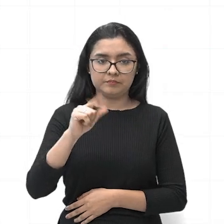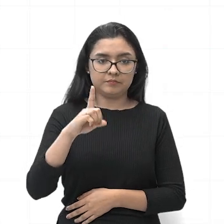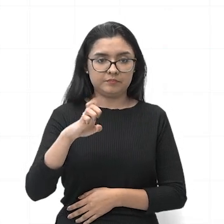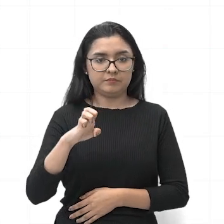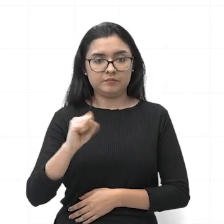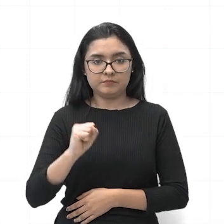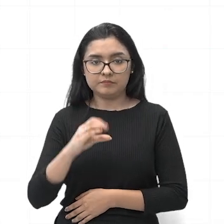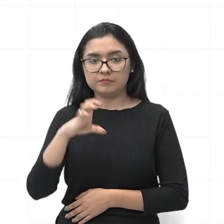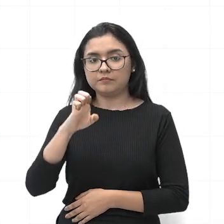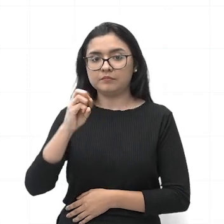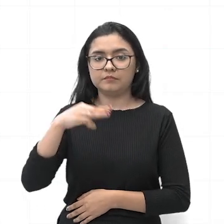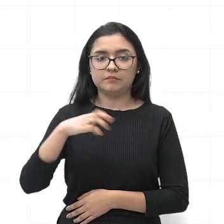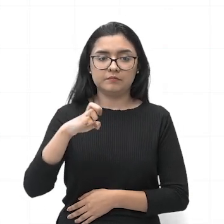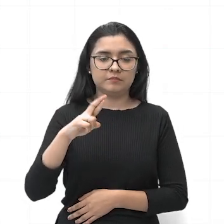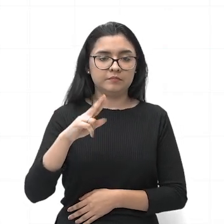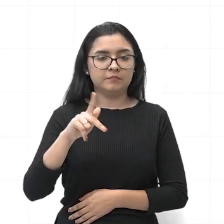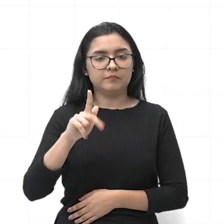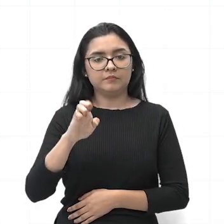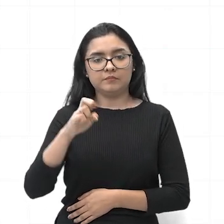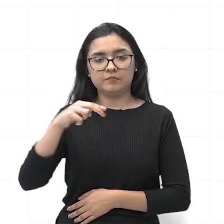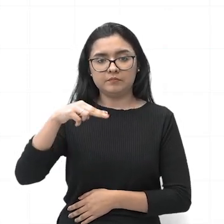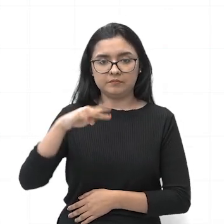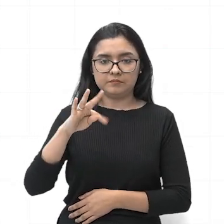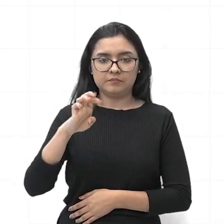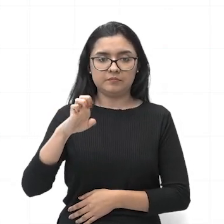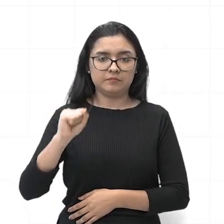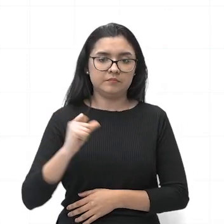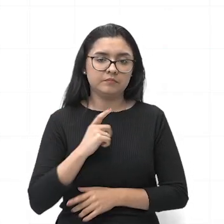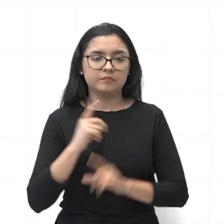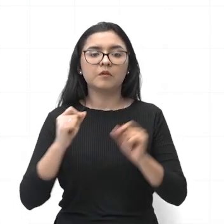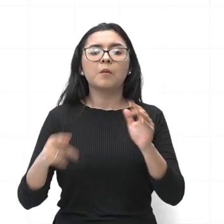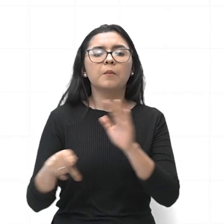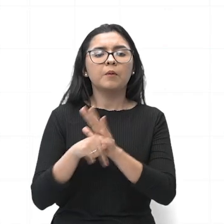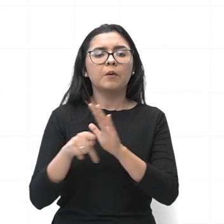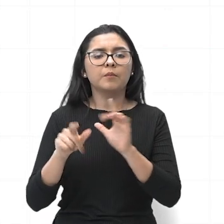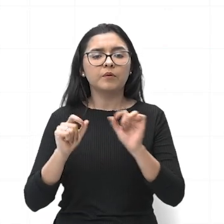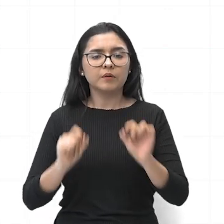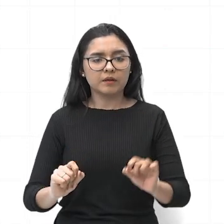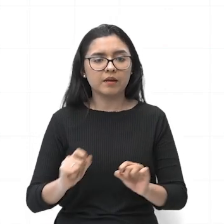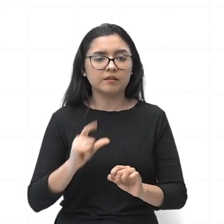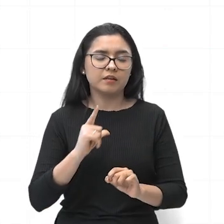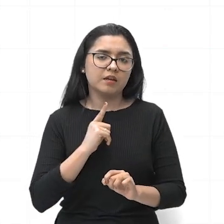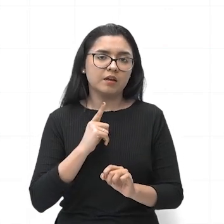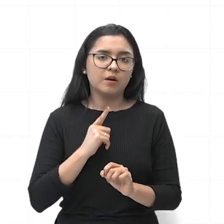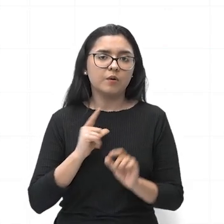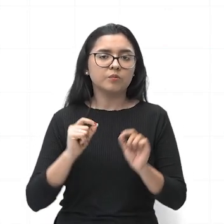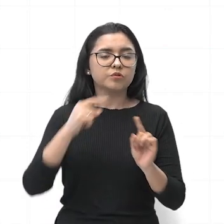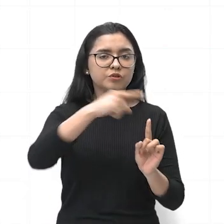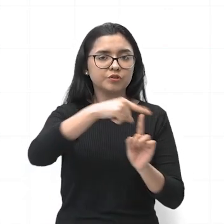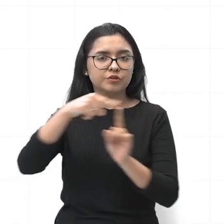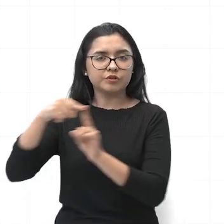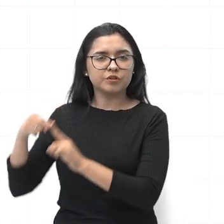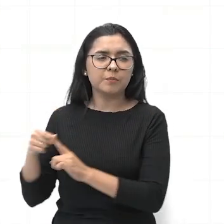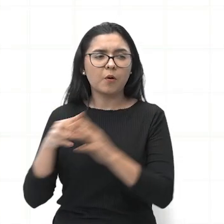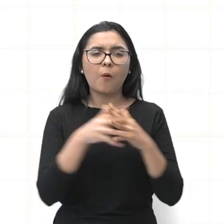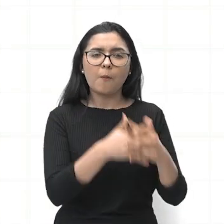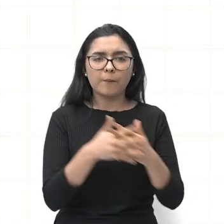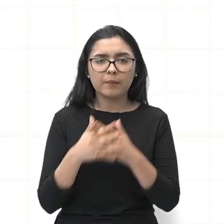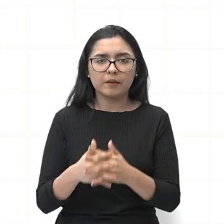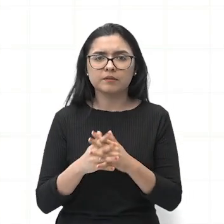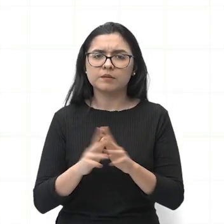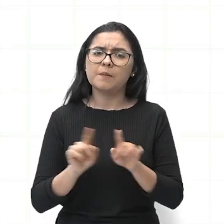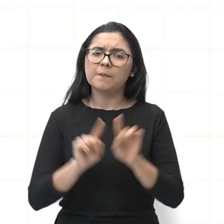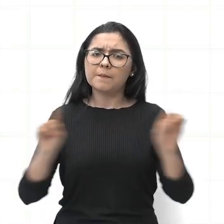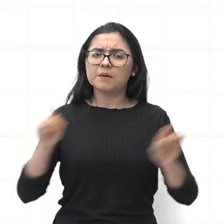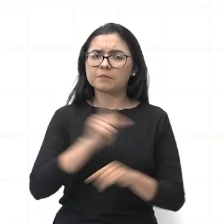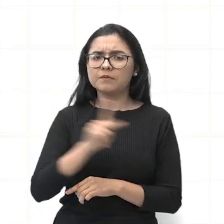do próprio aumento de complexidade. Professora, eu ainda não entendi direito